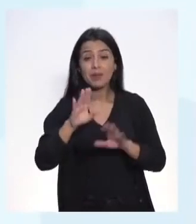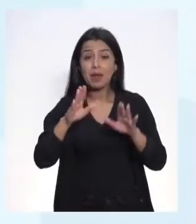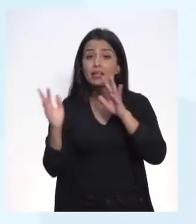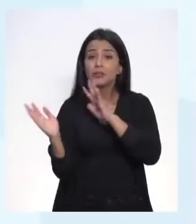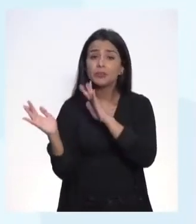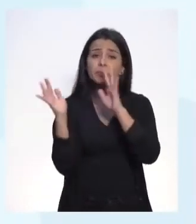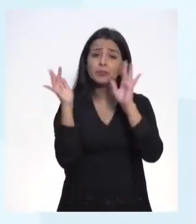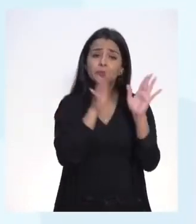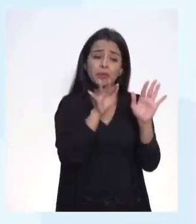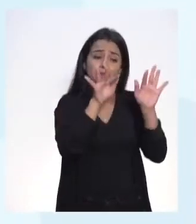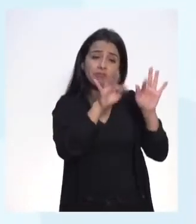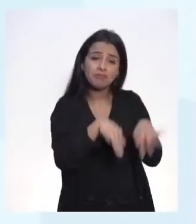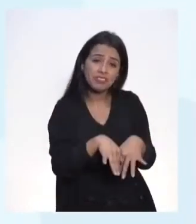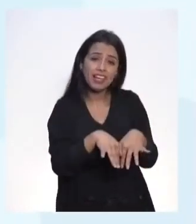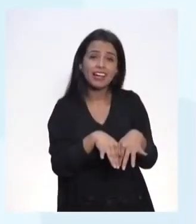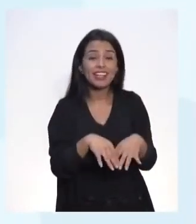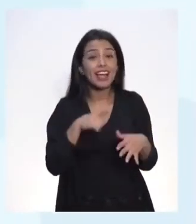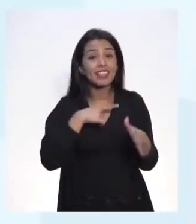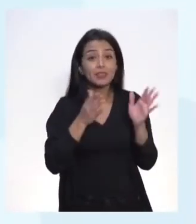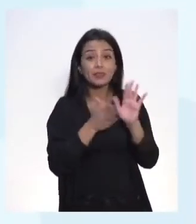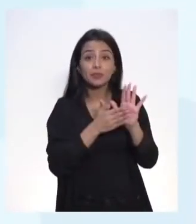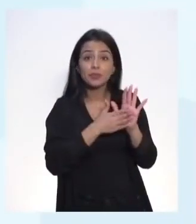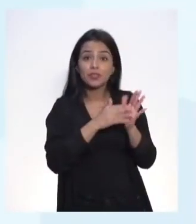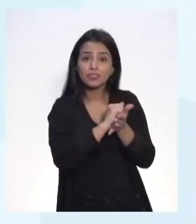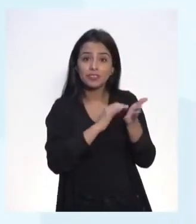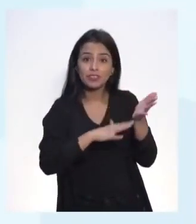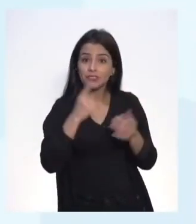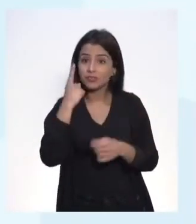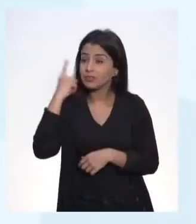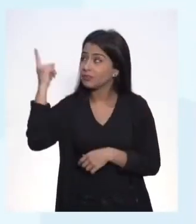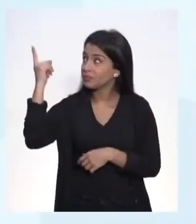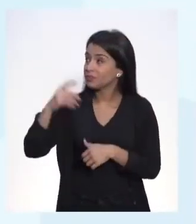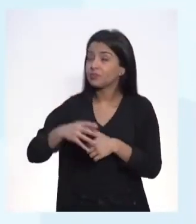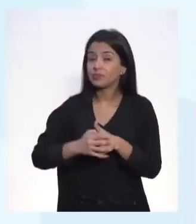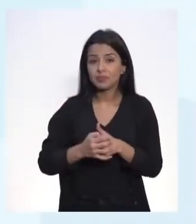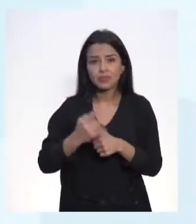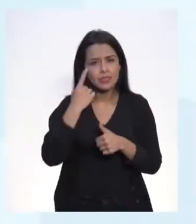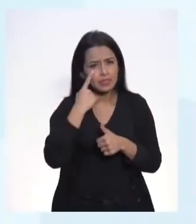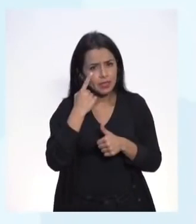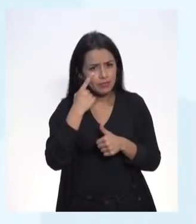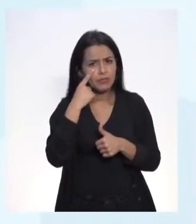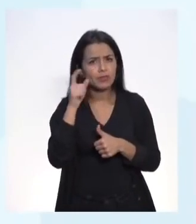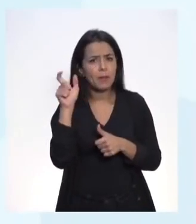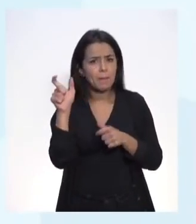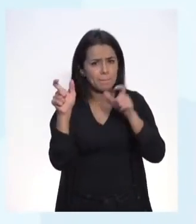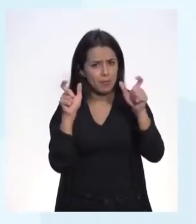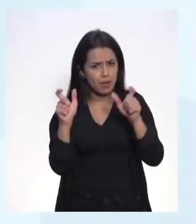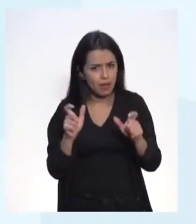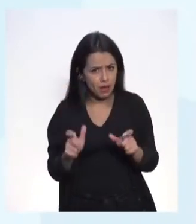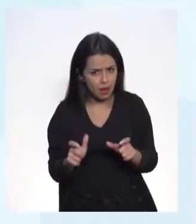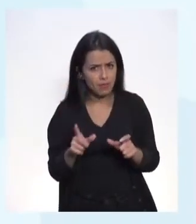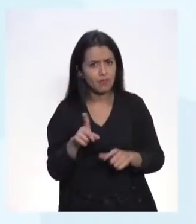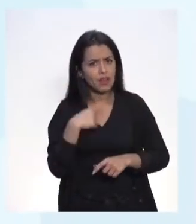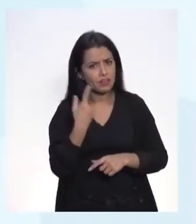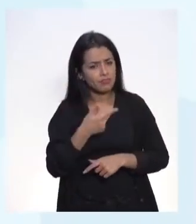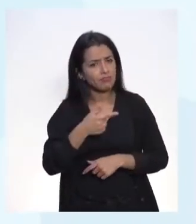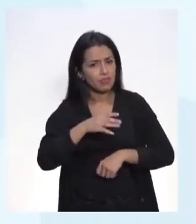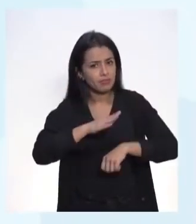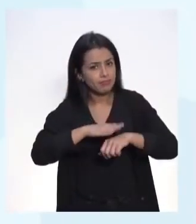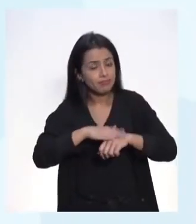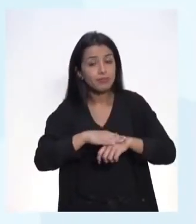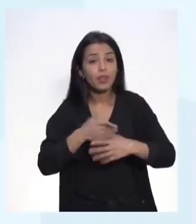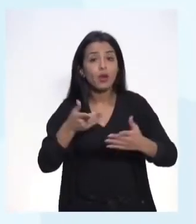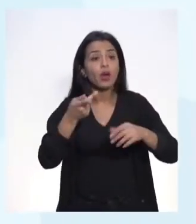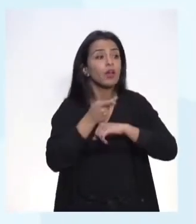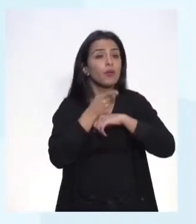gente, nossa aula foi isso daí. Aí tem uma proposta de atividade. Agora que você viu aí as palavras que a gente trabalhou, que tal procurar a